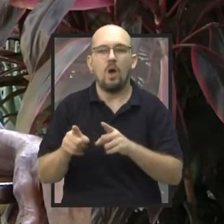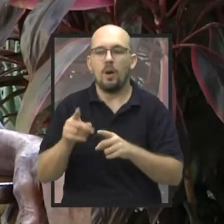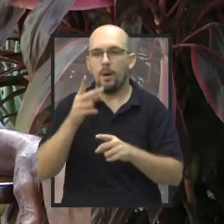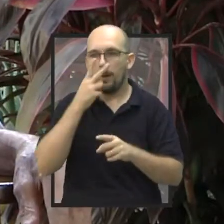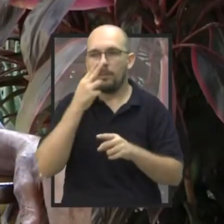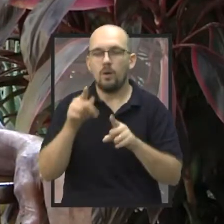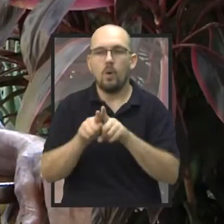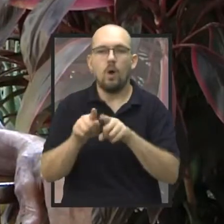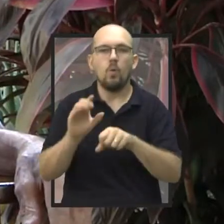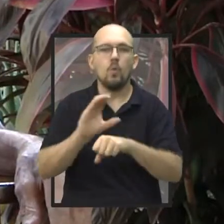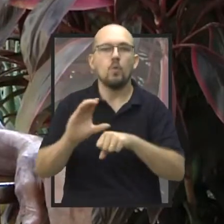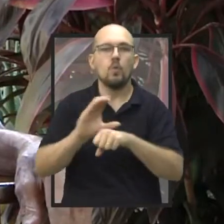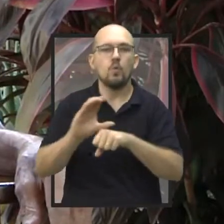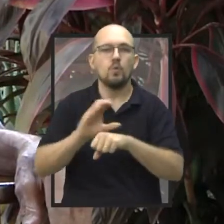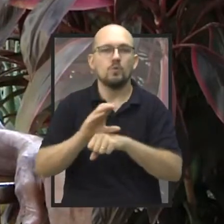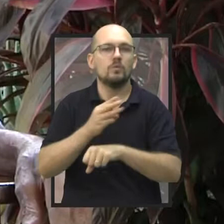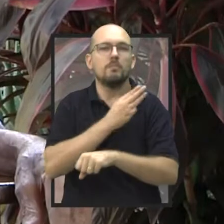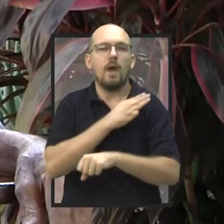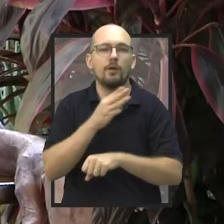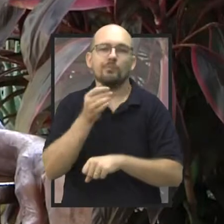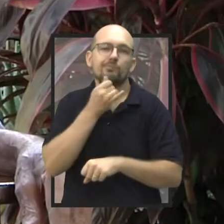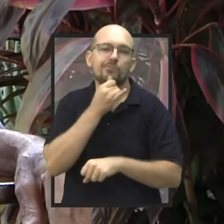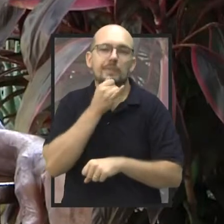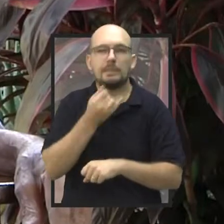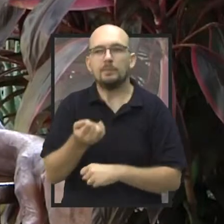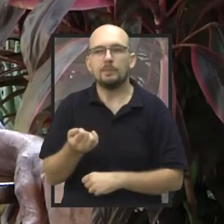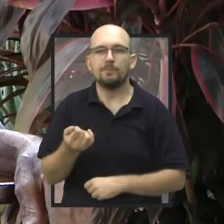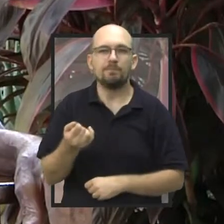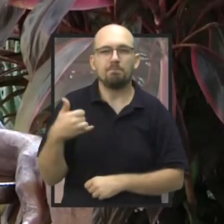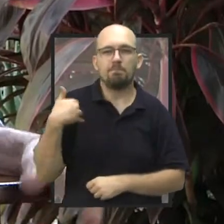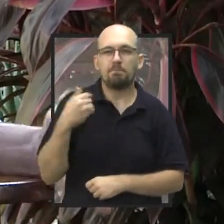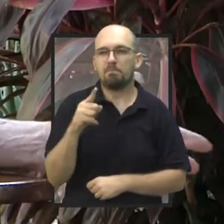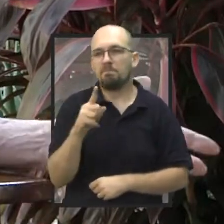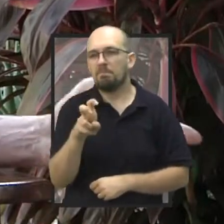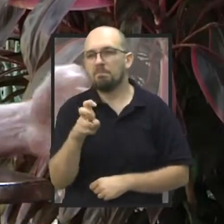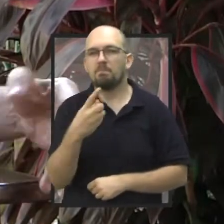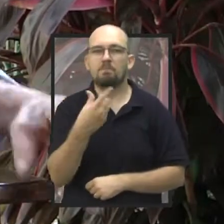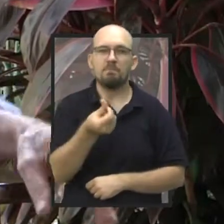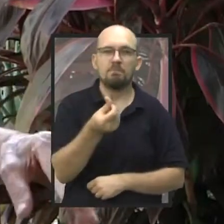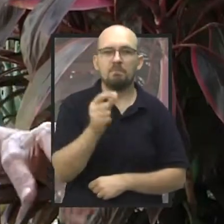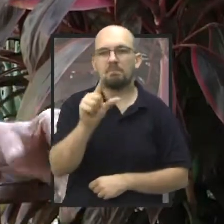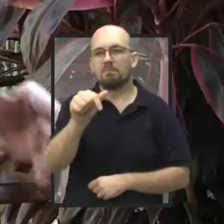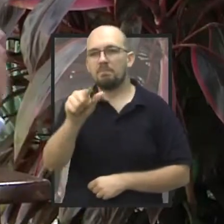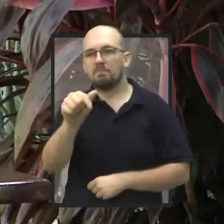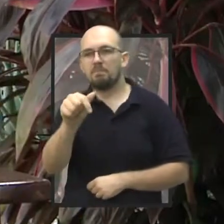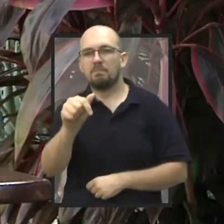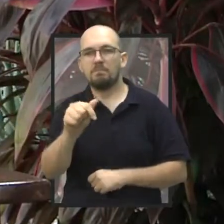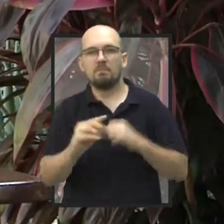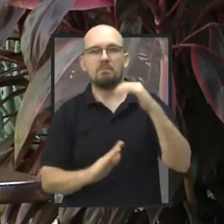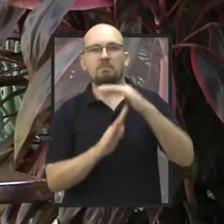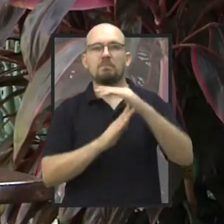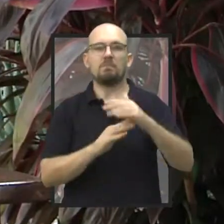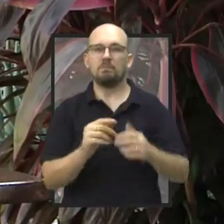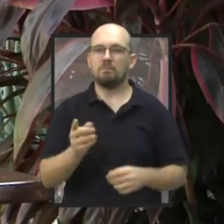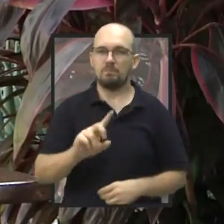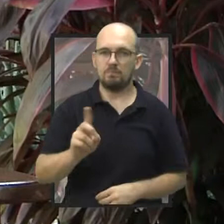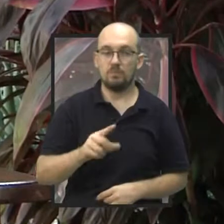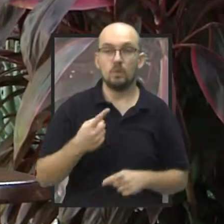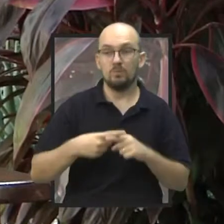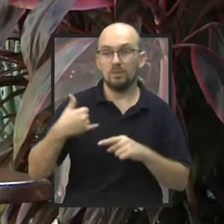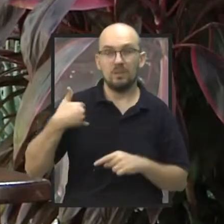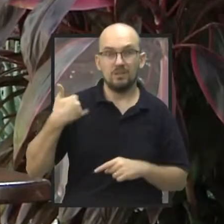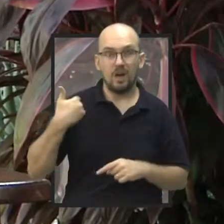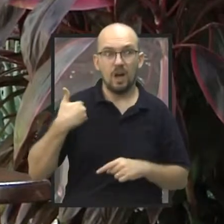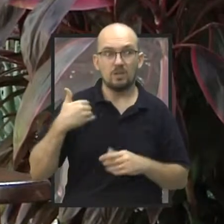curso médio, onde 15, 16, 17 anos é a idade limite. Porque essa idade é a